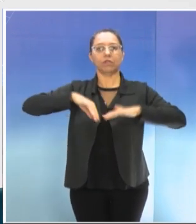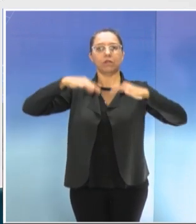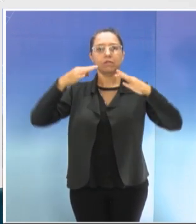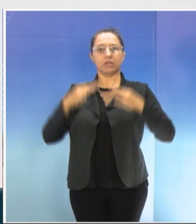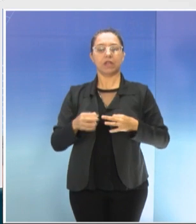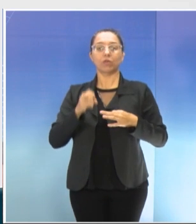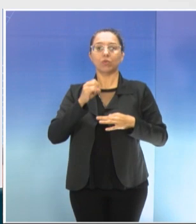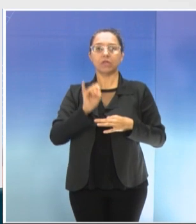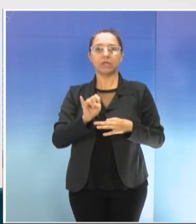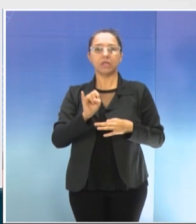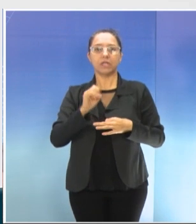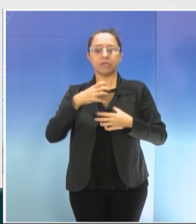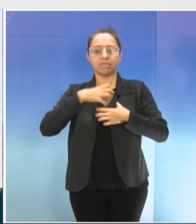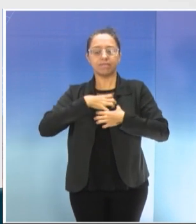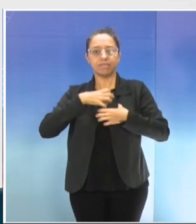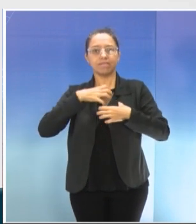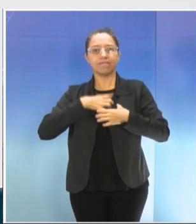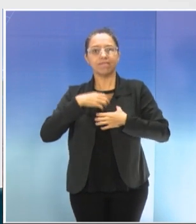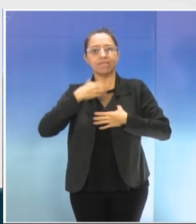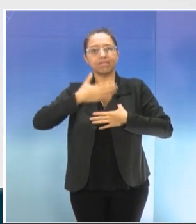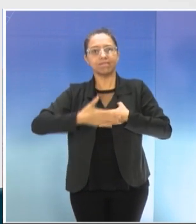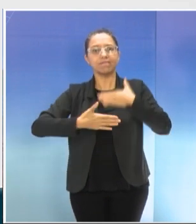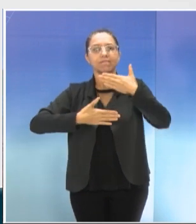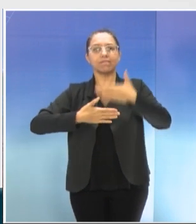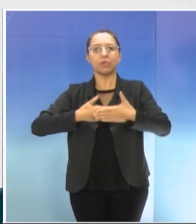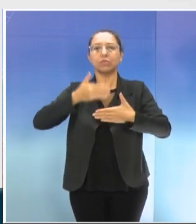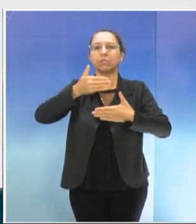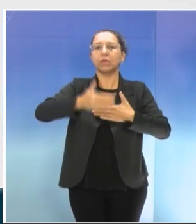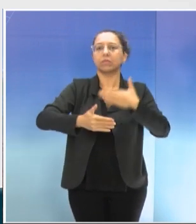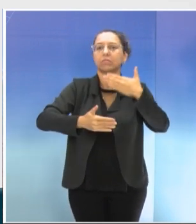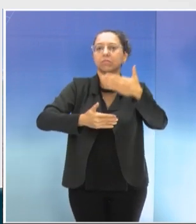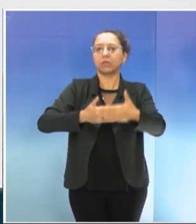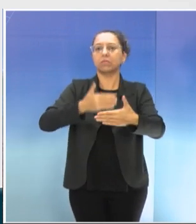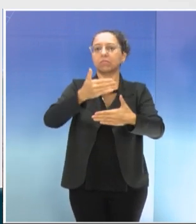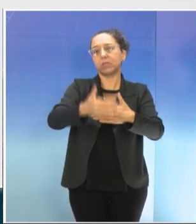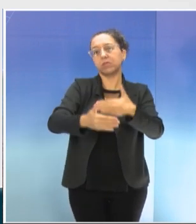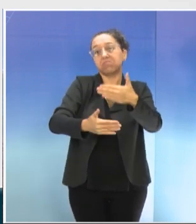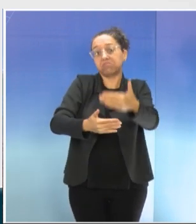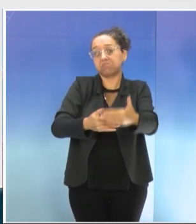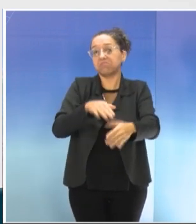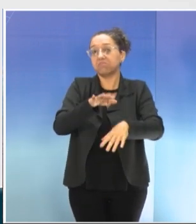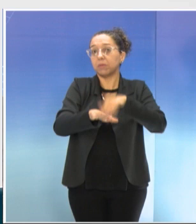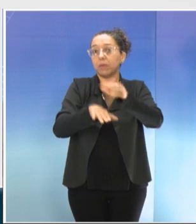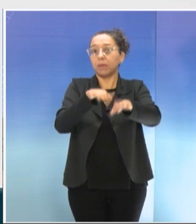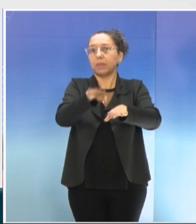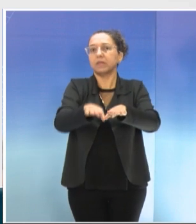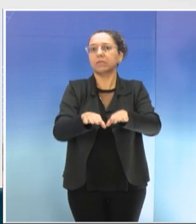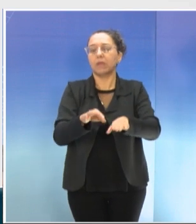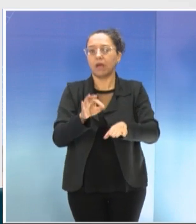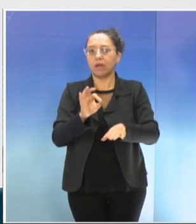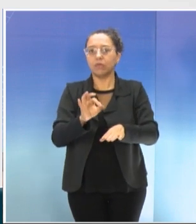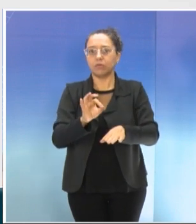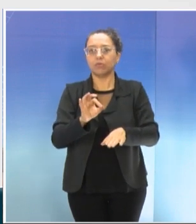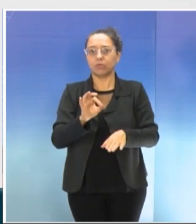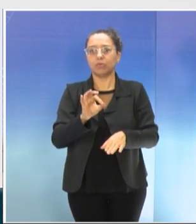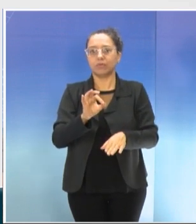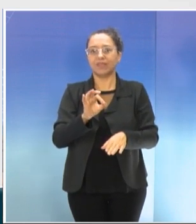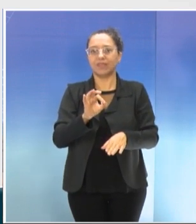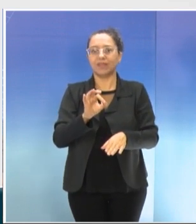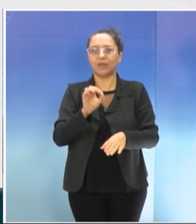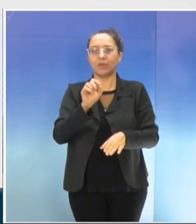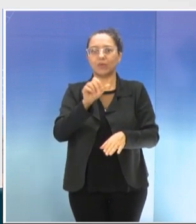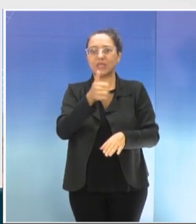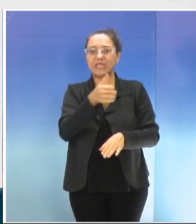só conseguiram ser filósofos na medida em que, simultaneamente, se recusaram o direito de